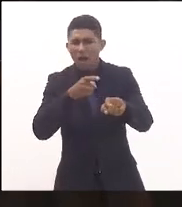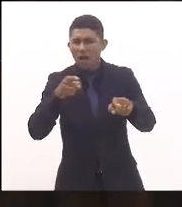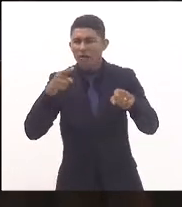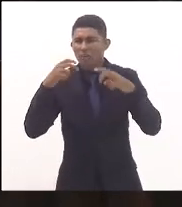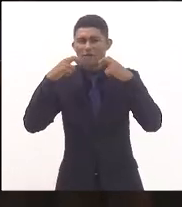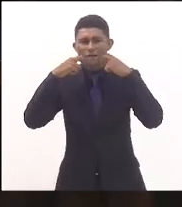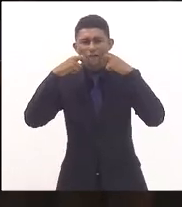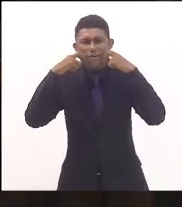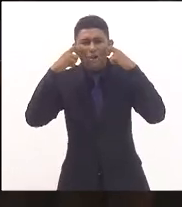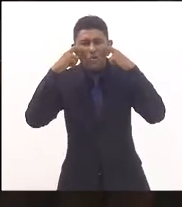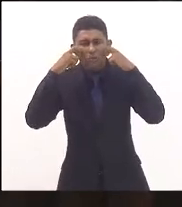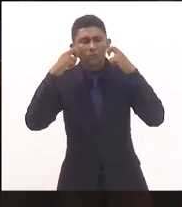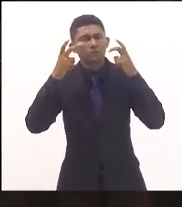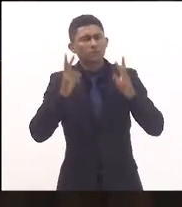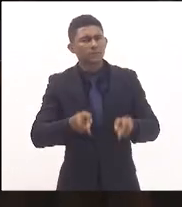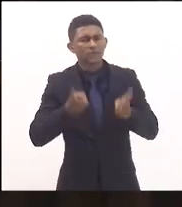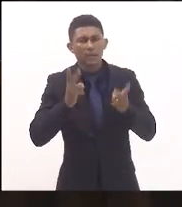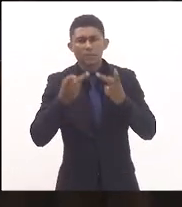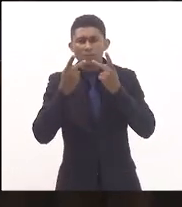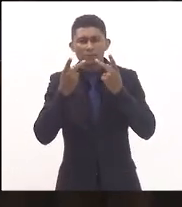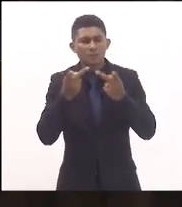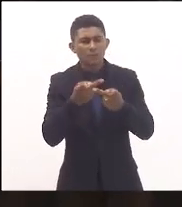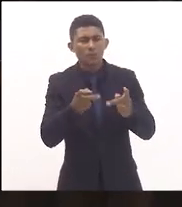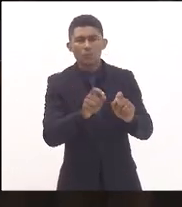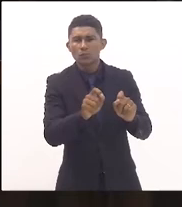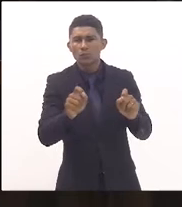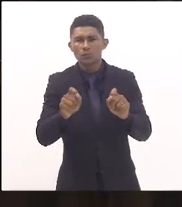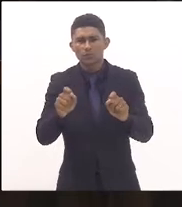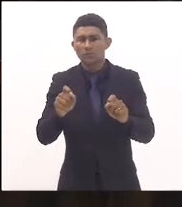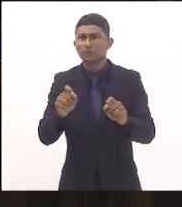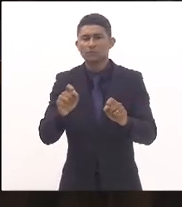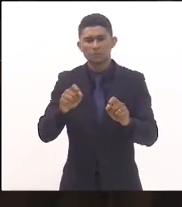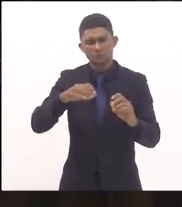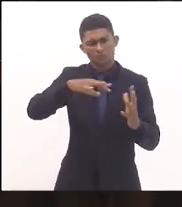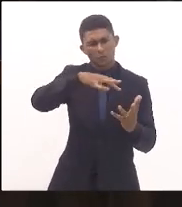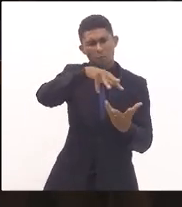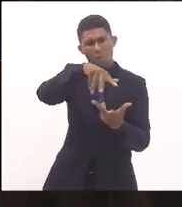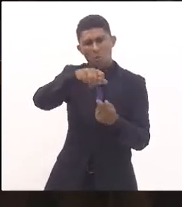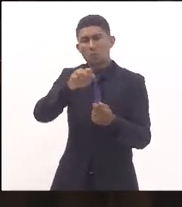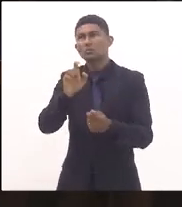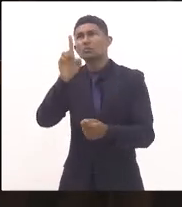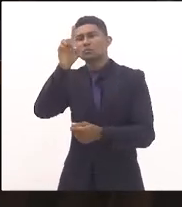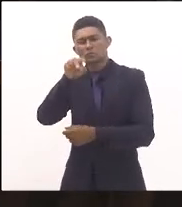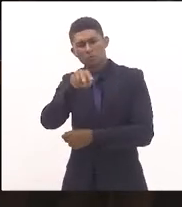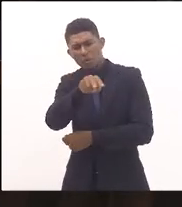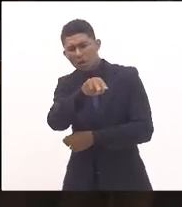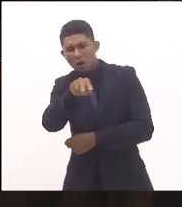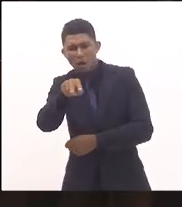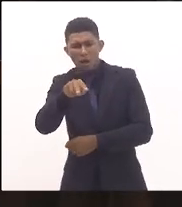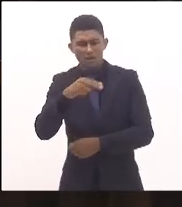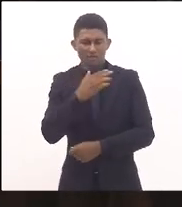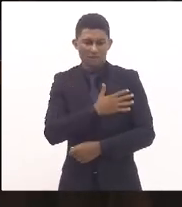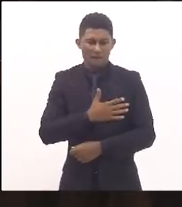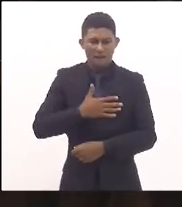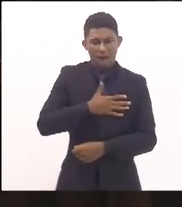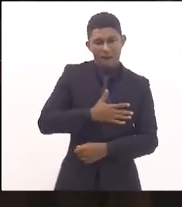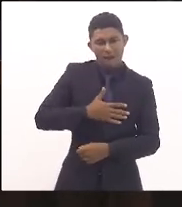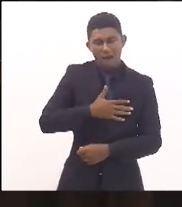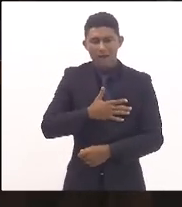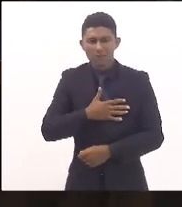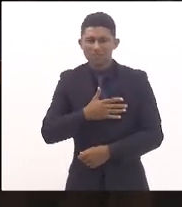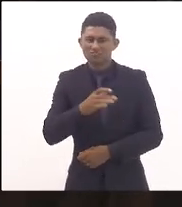encontros que Deus não está contente com esse mundo que nós estamos a